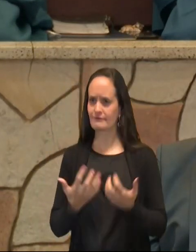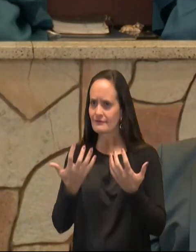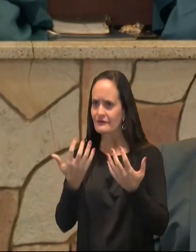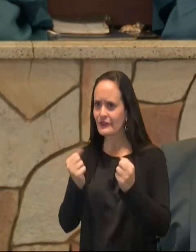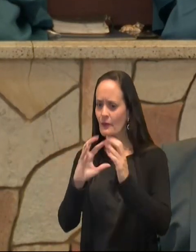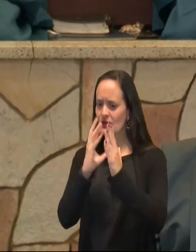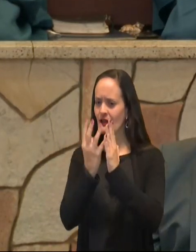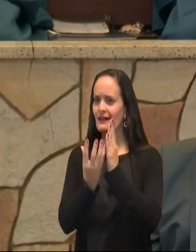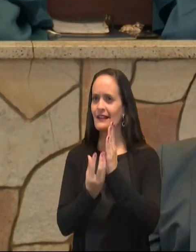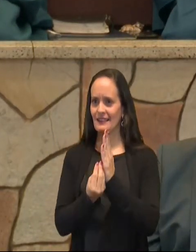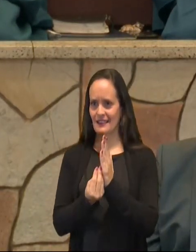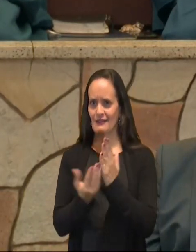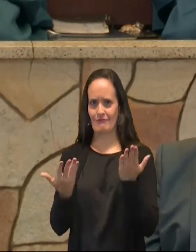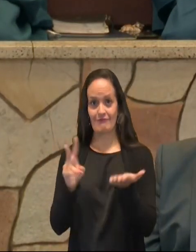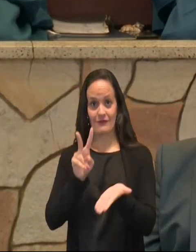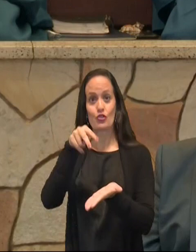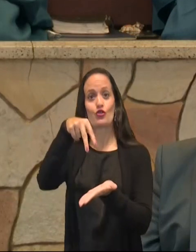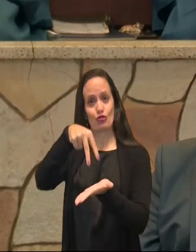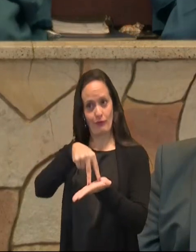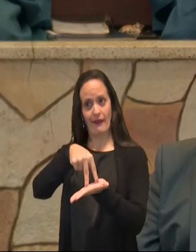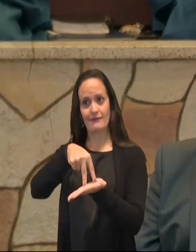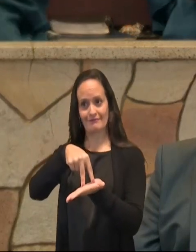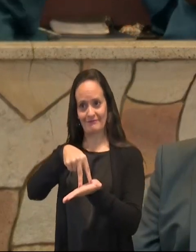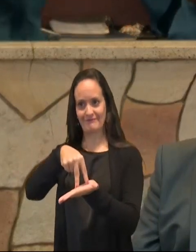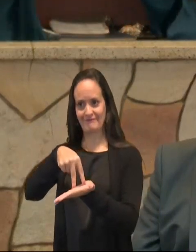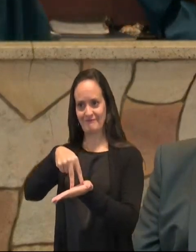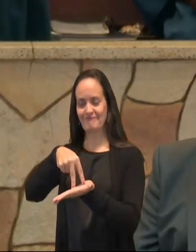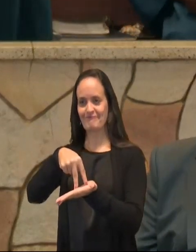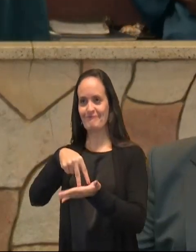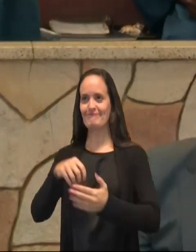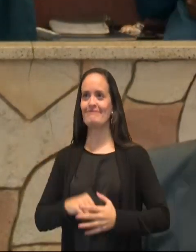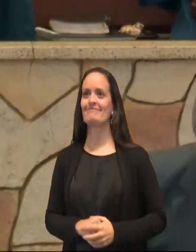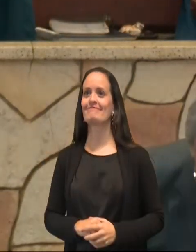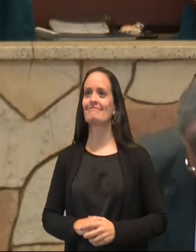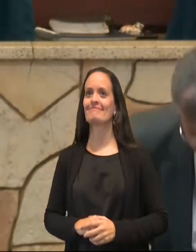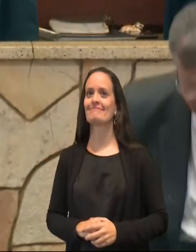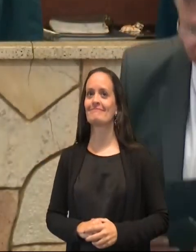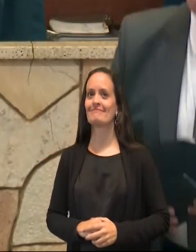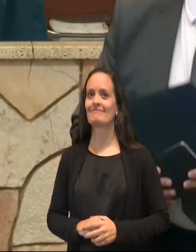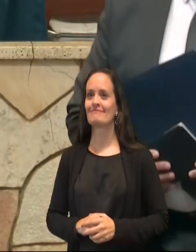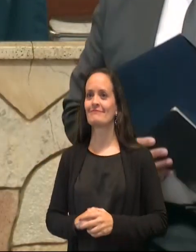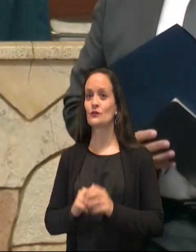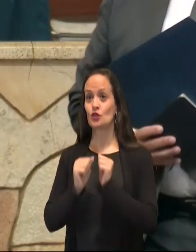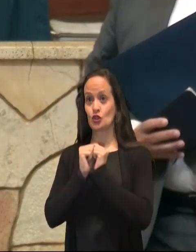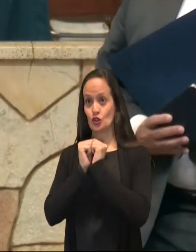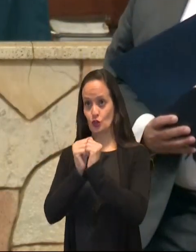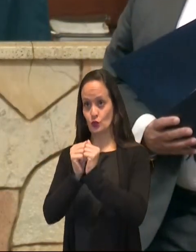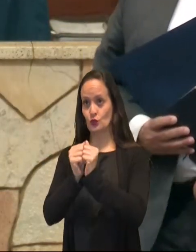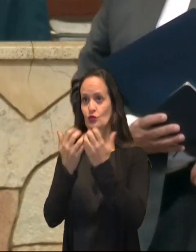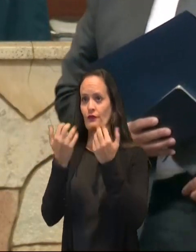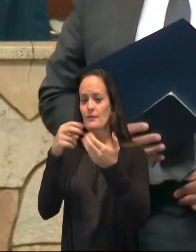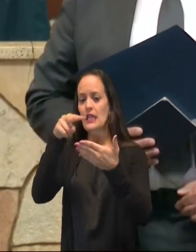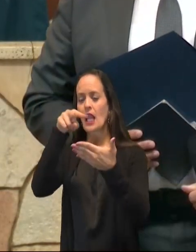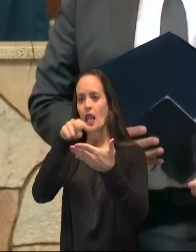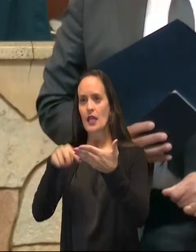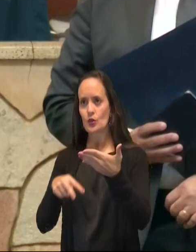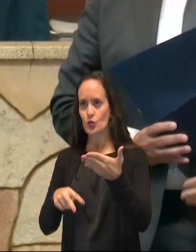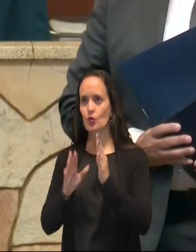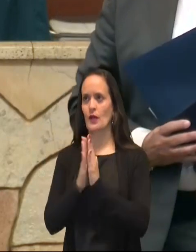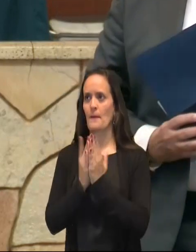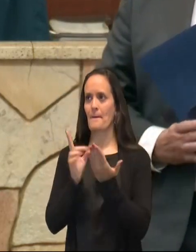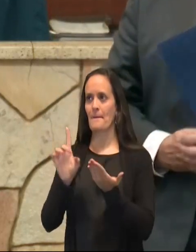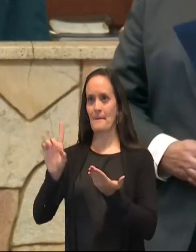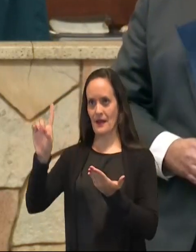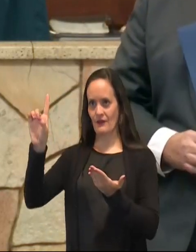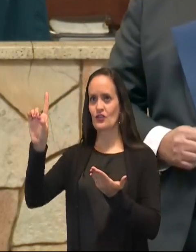igreja, nesse momento, a se colocar em pé e juntos façamos a leitura conforme está descrito em nosso